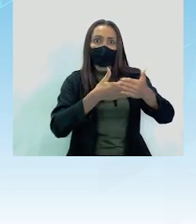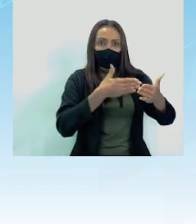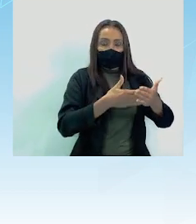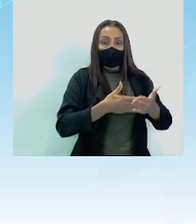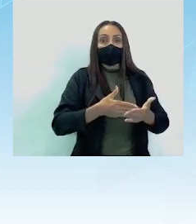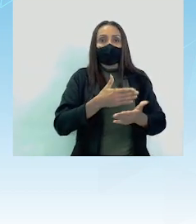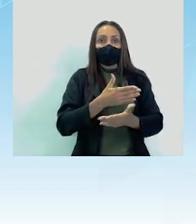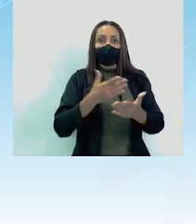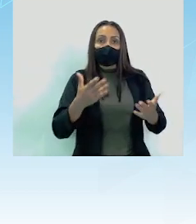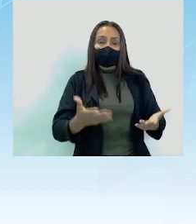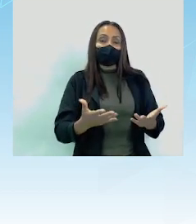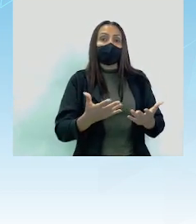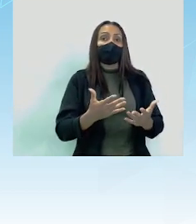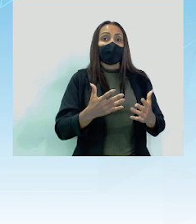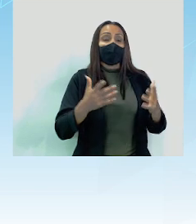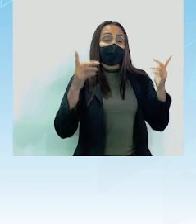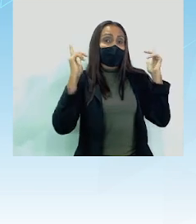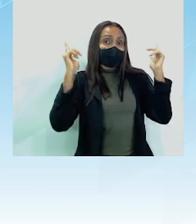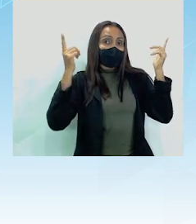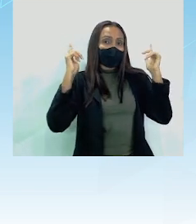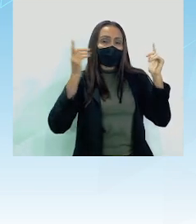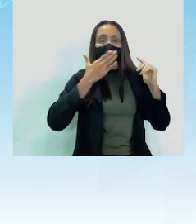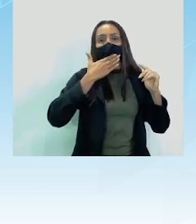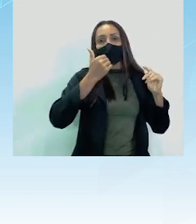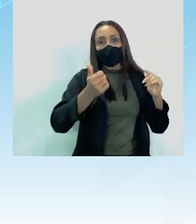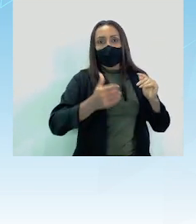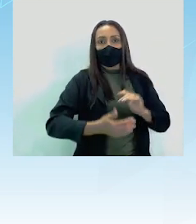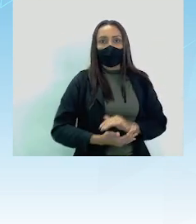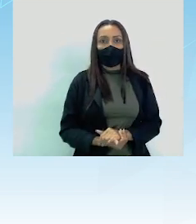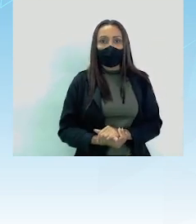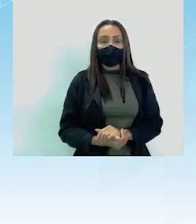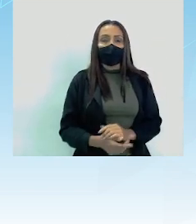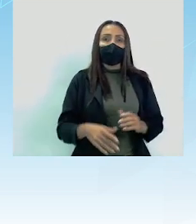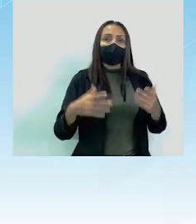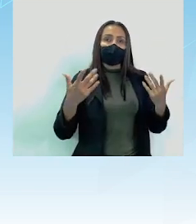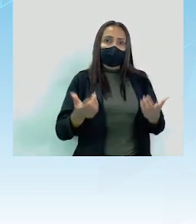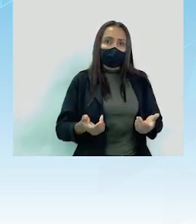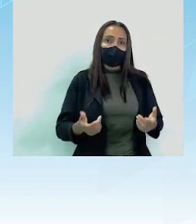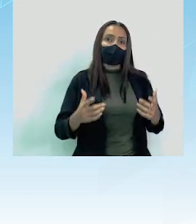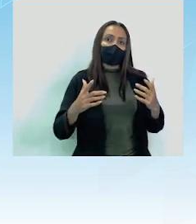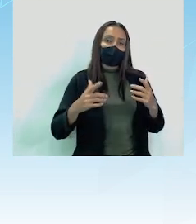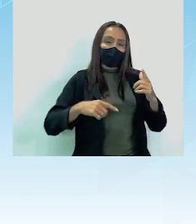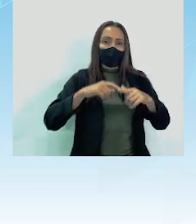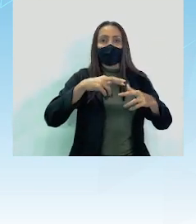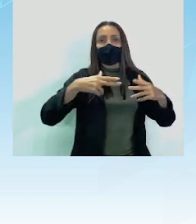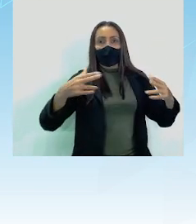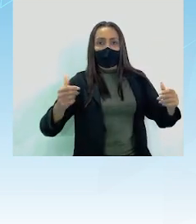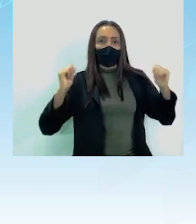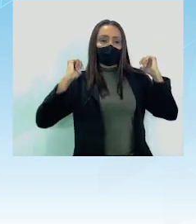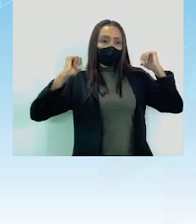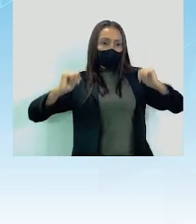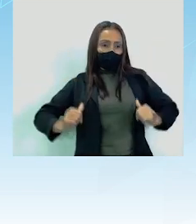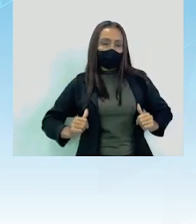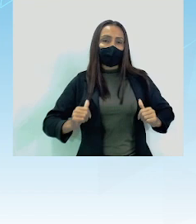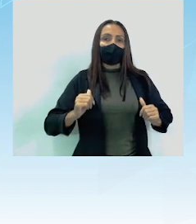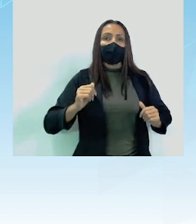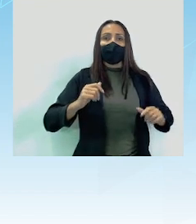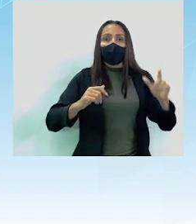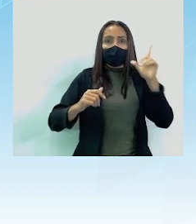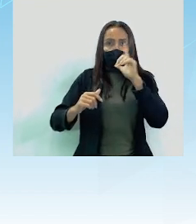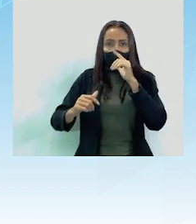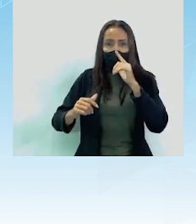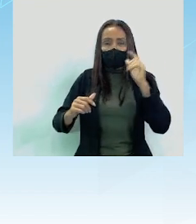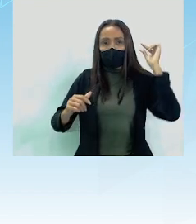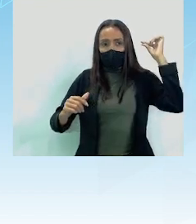torna a aventura melhor, né? Aí isso implica o quê? Você carregar mais material, né? Carregar às vezes comida também, muita água para não